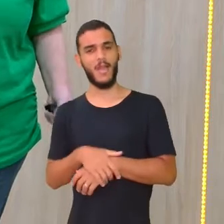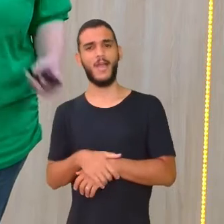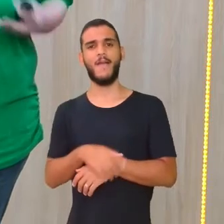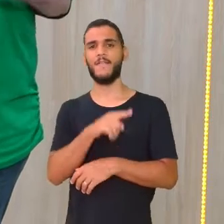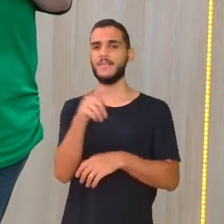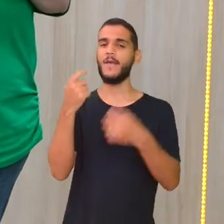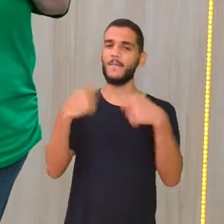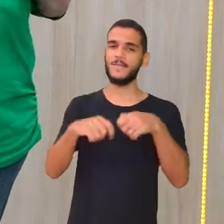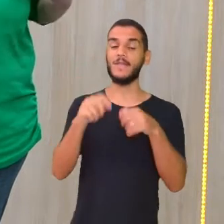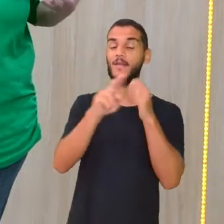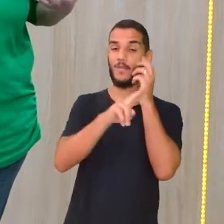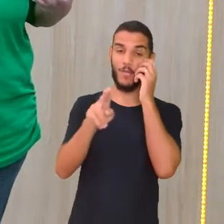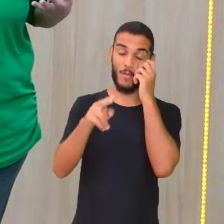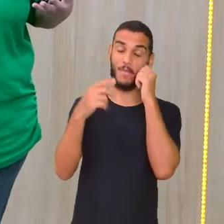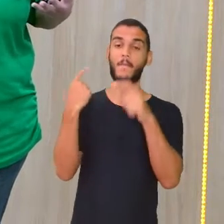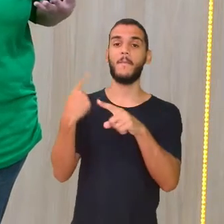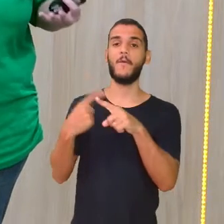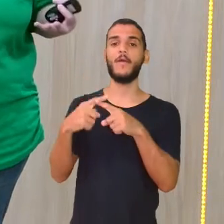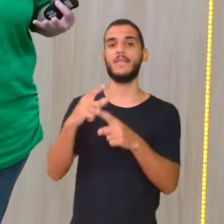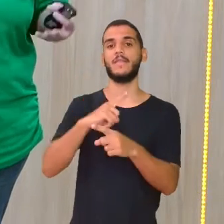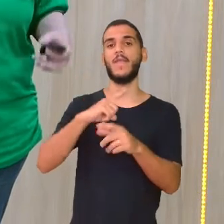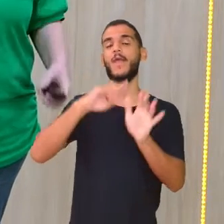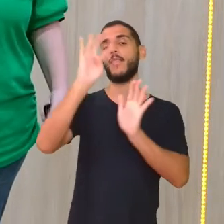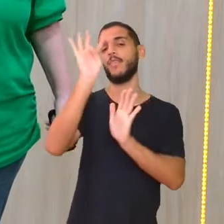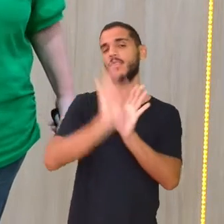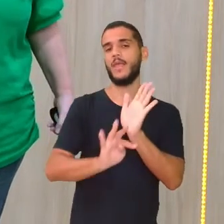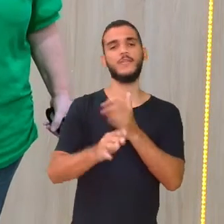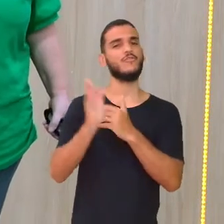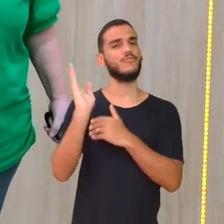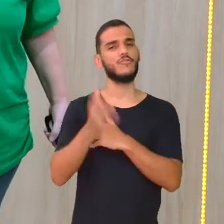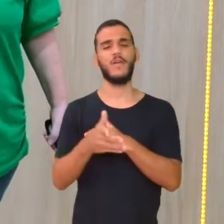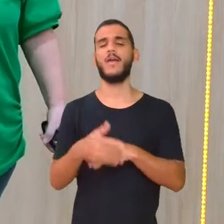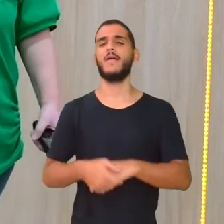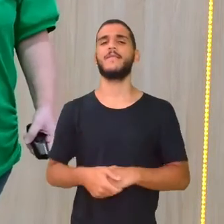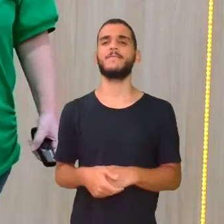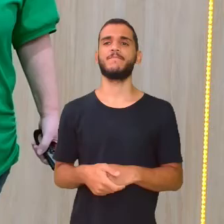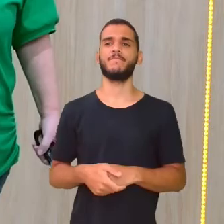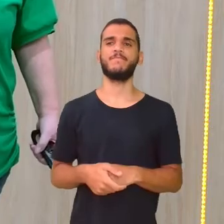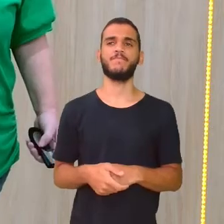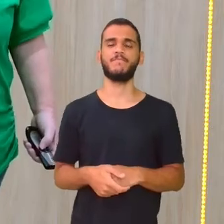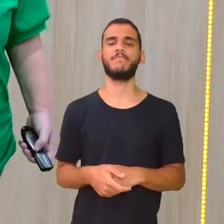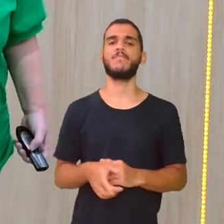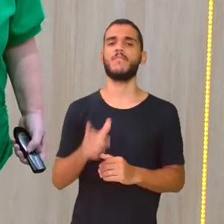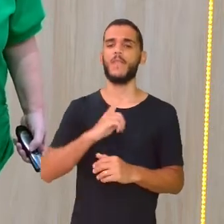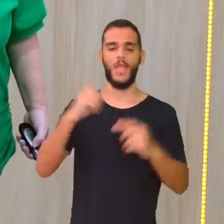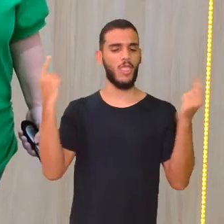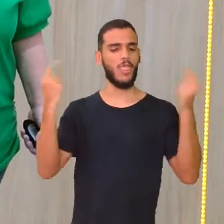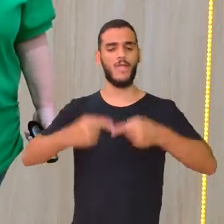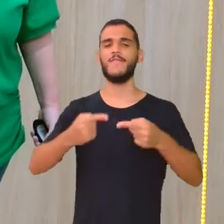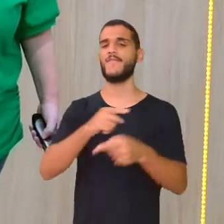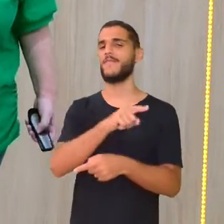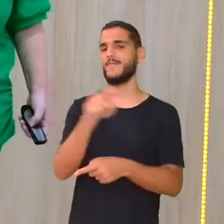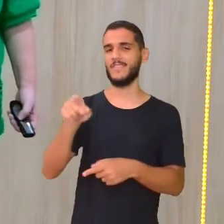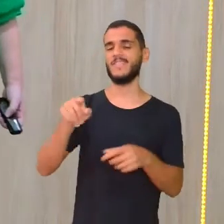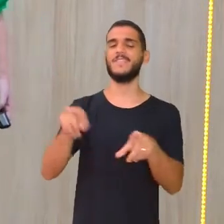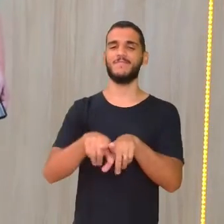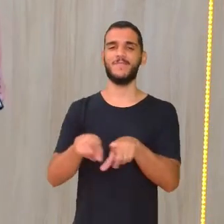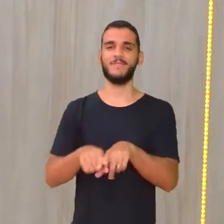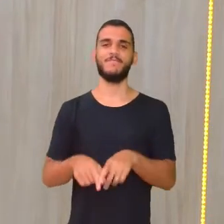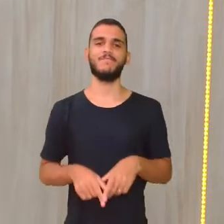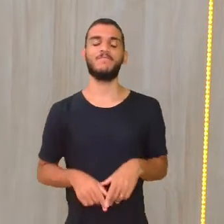desses nomes porque vai estar no texto onde vai haver alguns desafios para você,